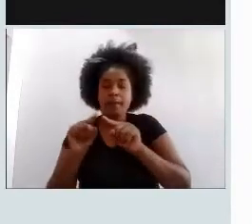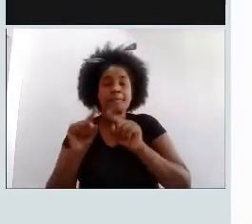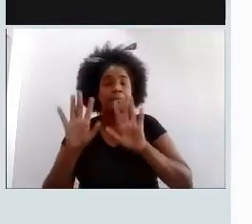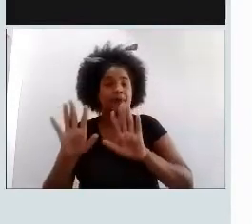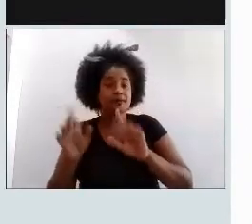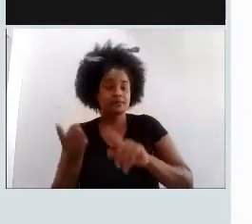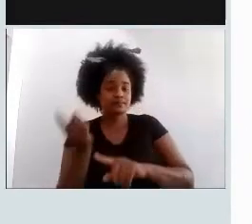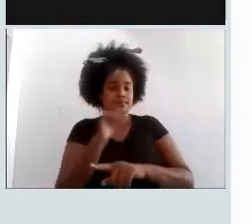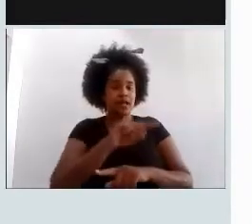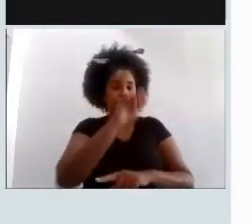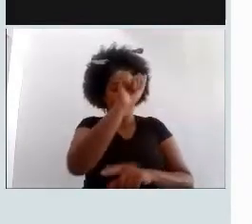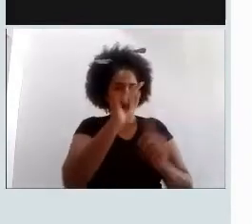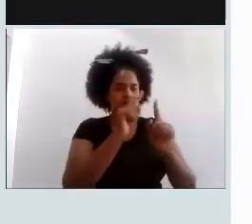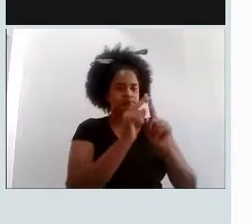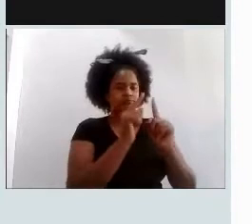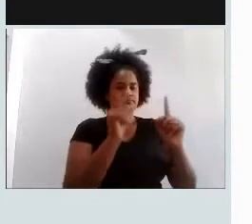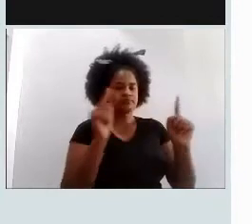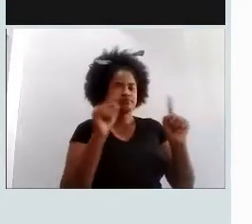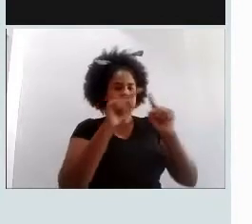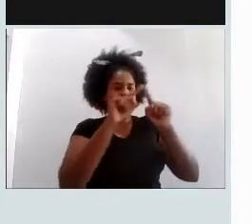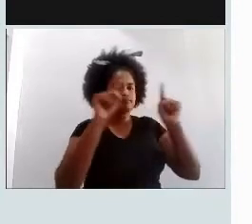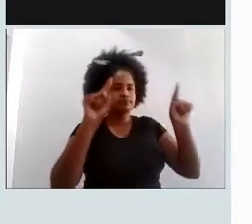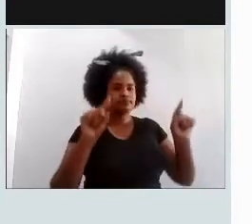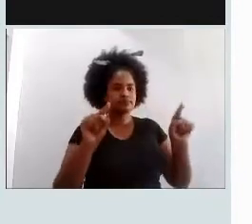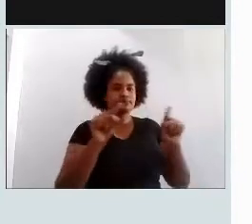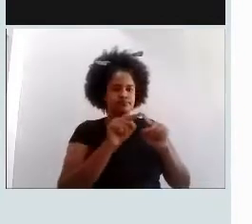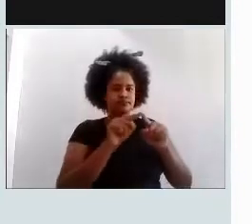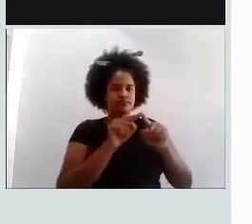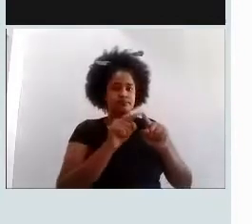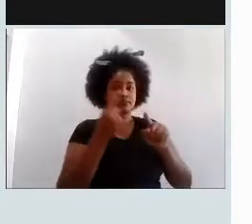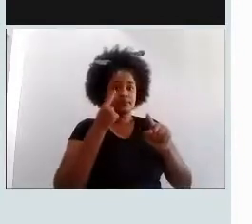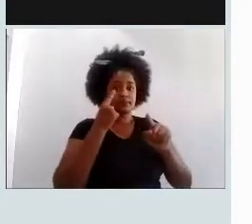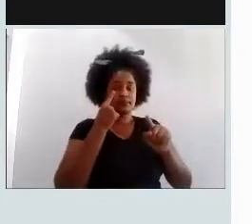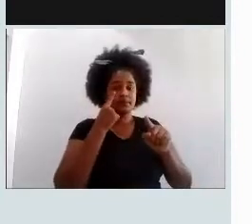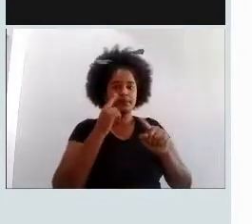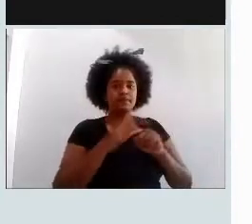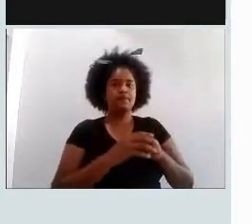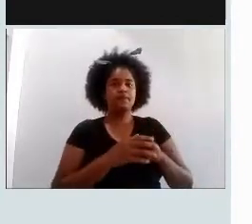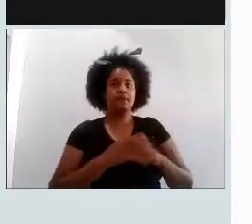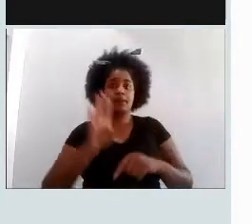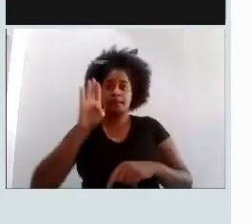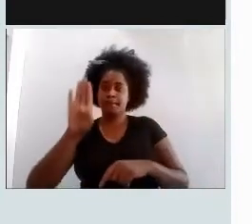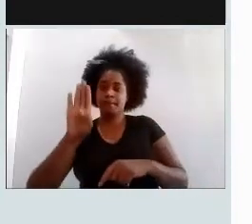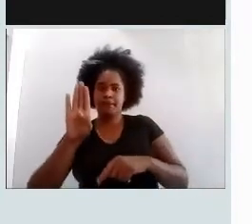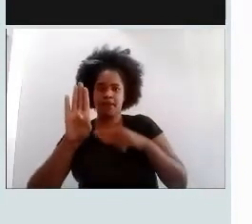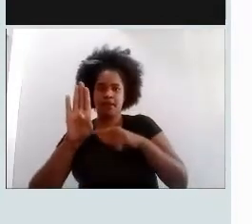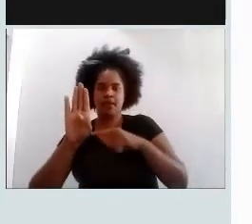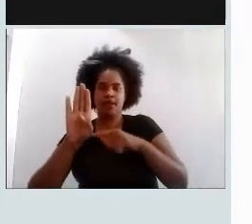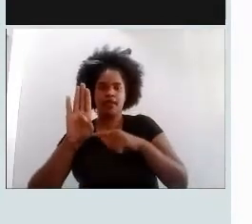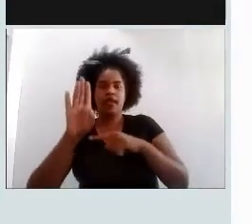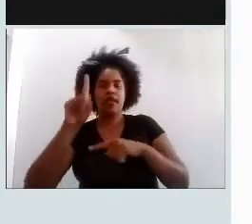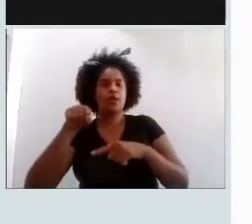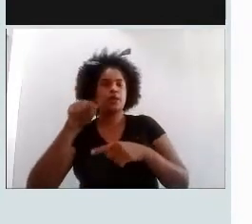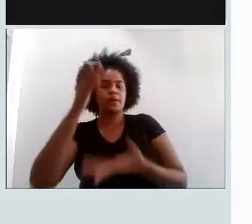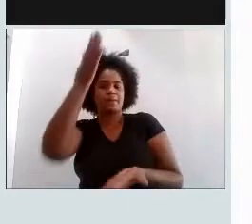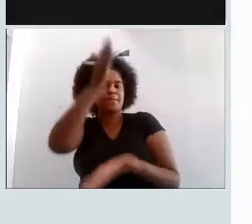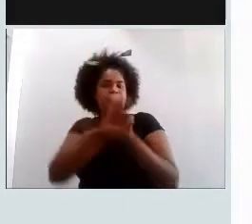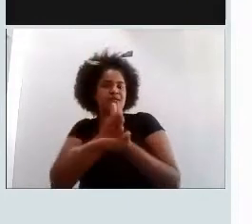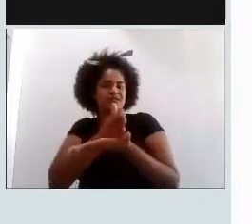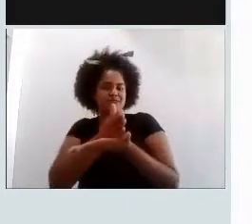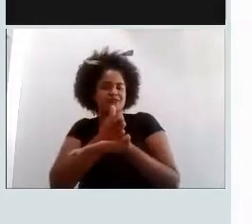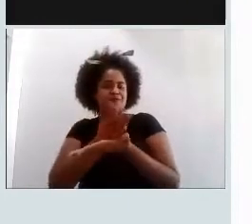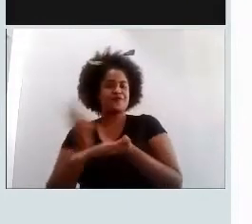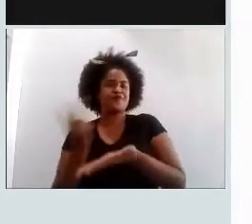maior. Note que os lados do retângulo B têm ambos metade do comprimento dos lados do retângulo A. Ou